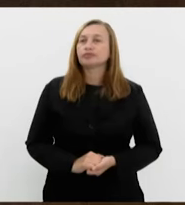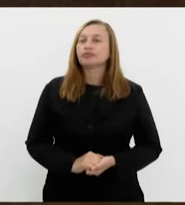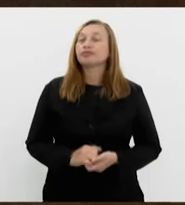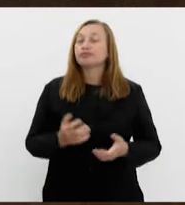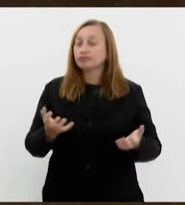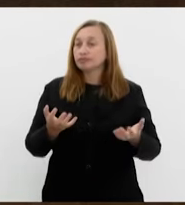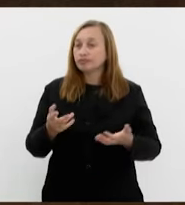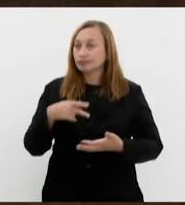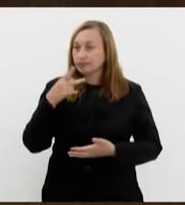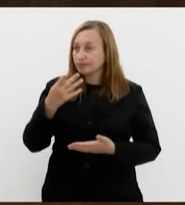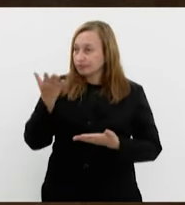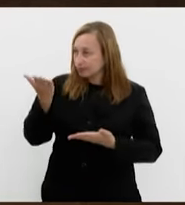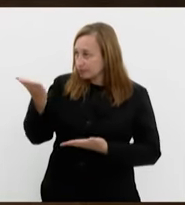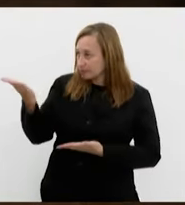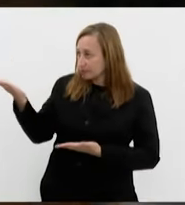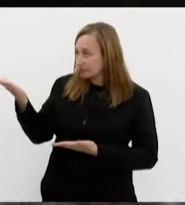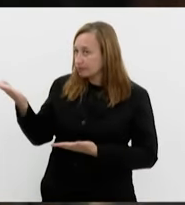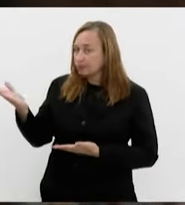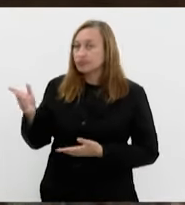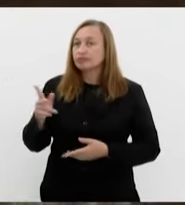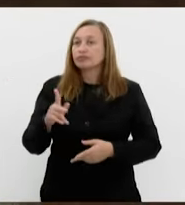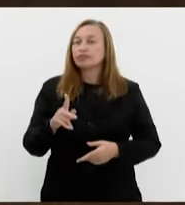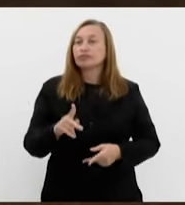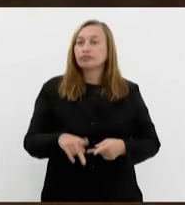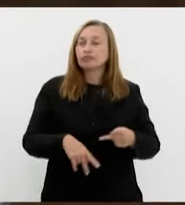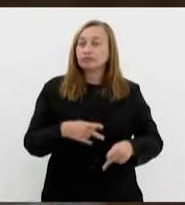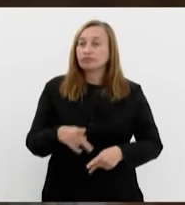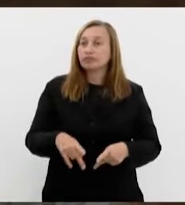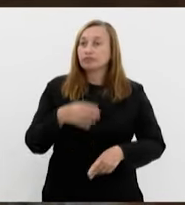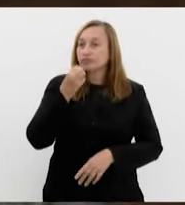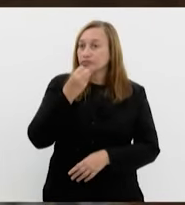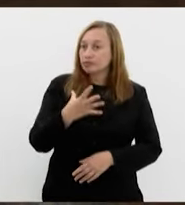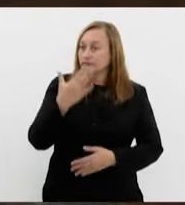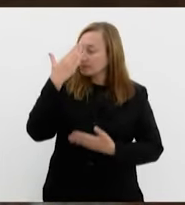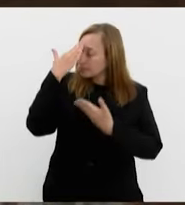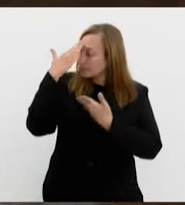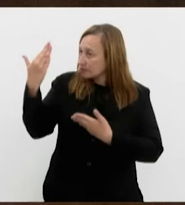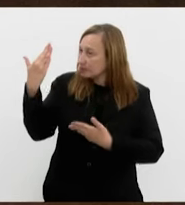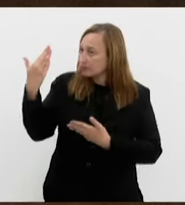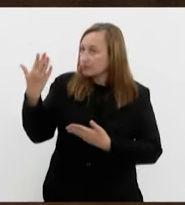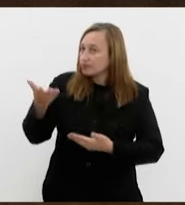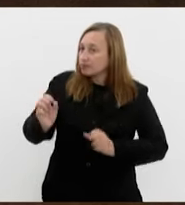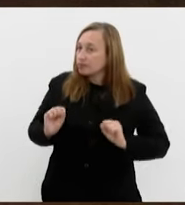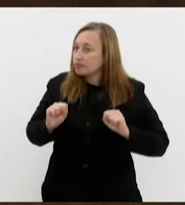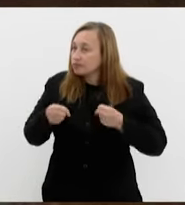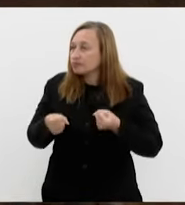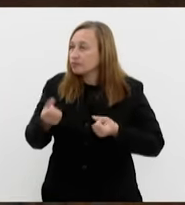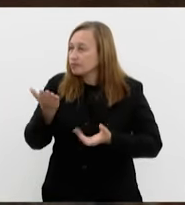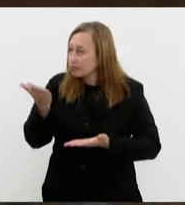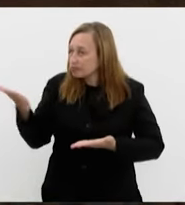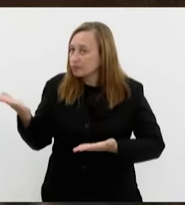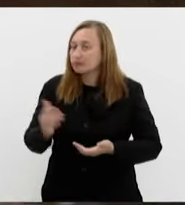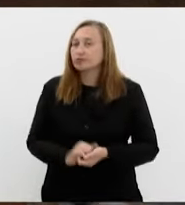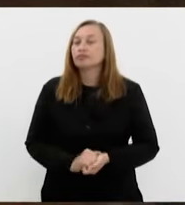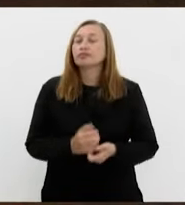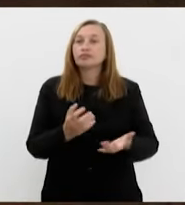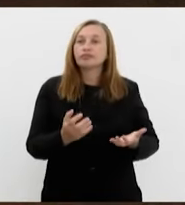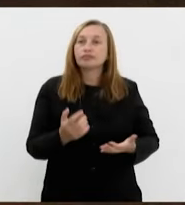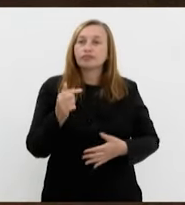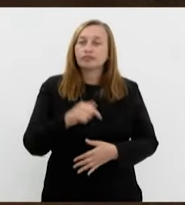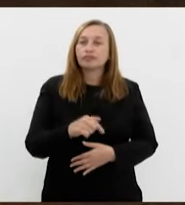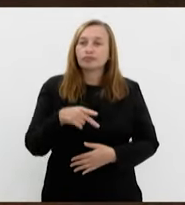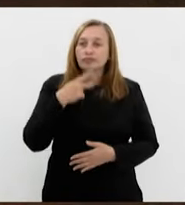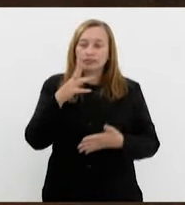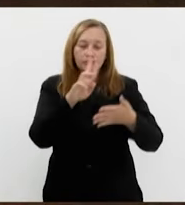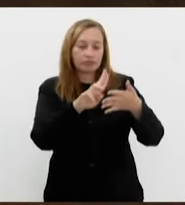dizer para eles que a população de bem agradece por toda a dedicação de vocês. Quero aqui mencionar o